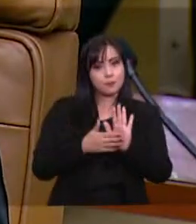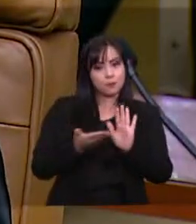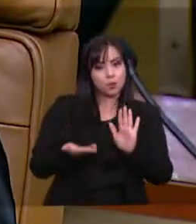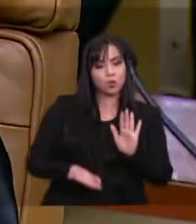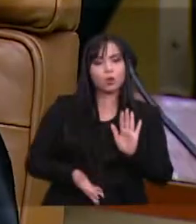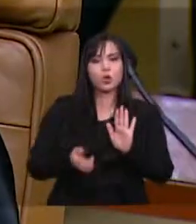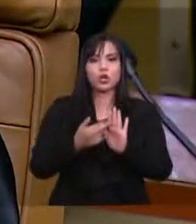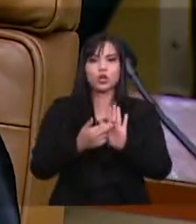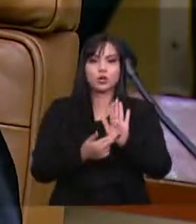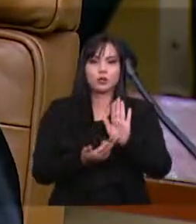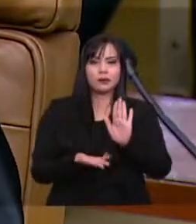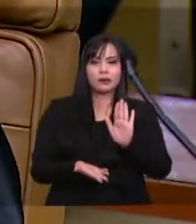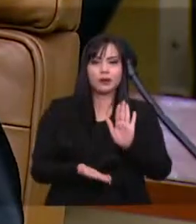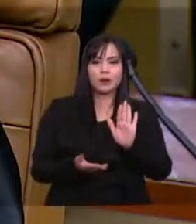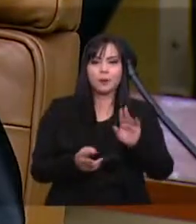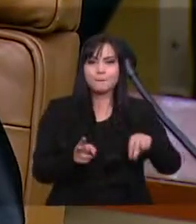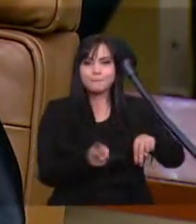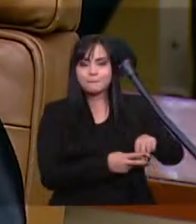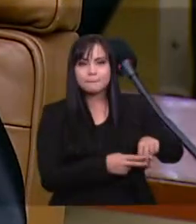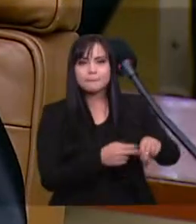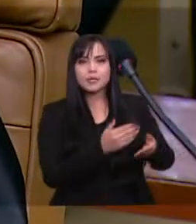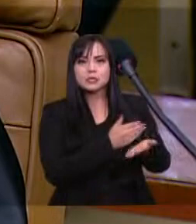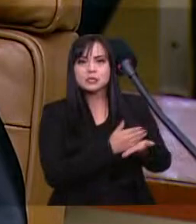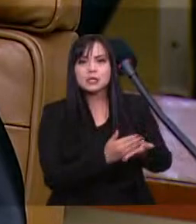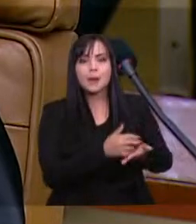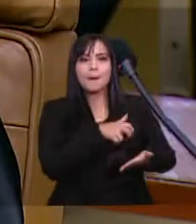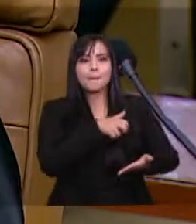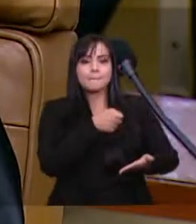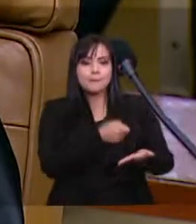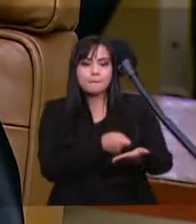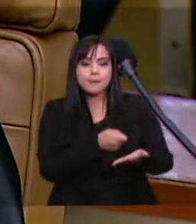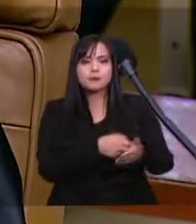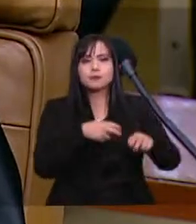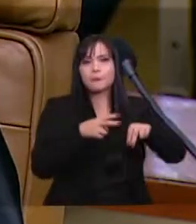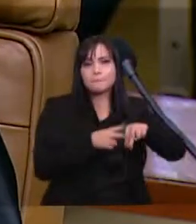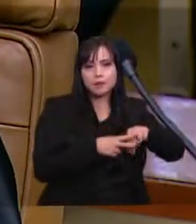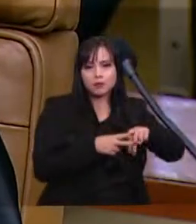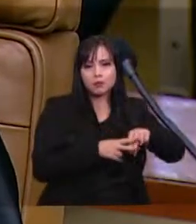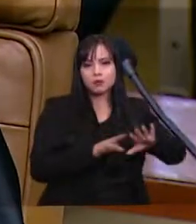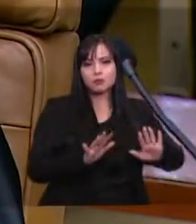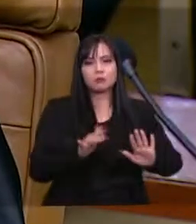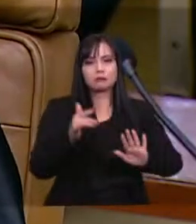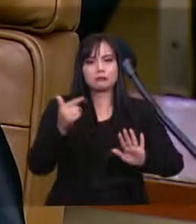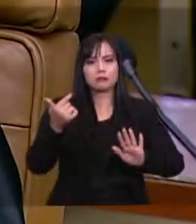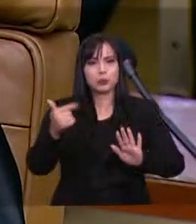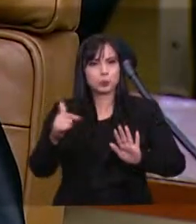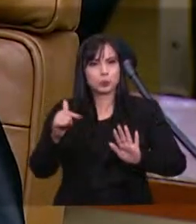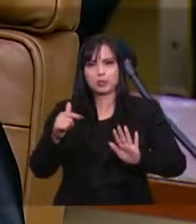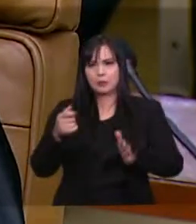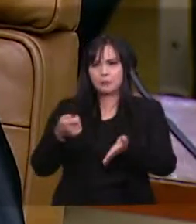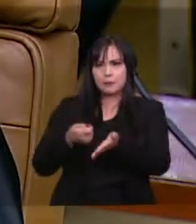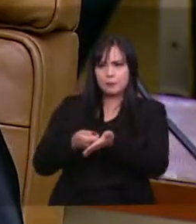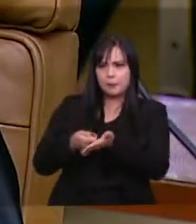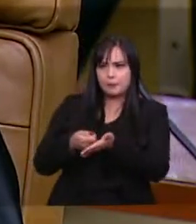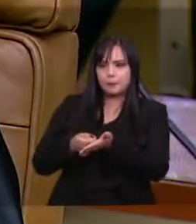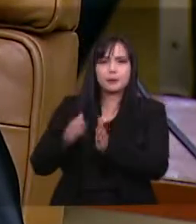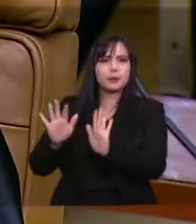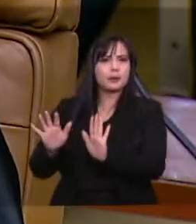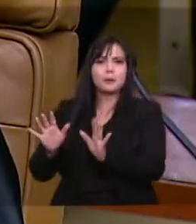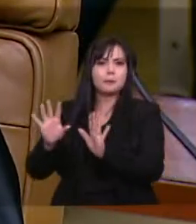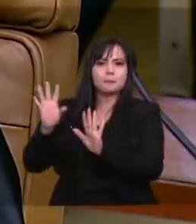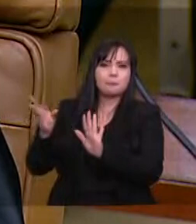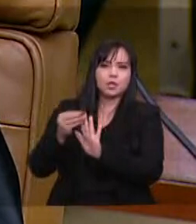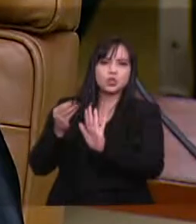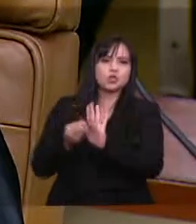o regime Inicial fechado para o comprimento da pena não havendo requisitos objetivos